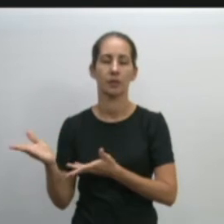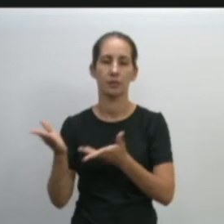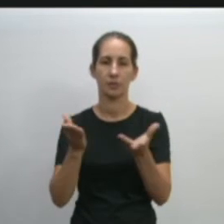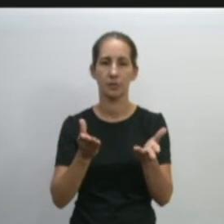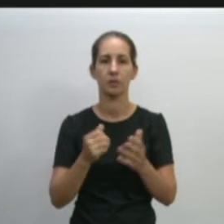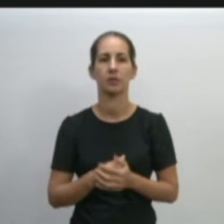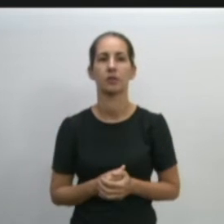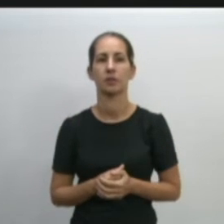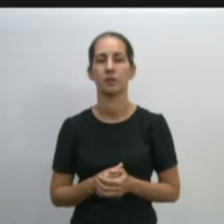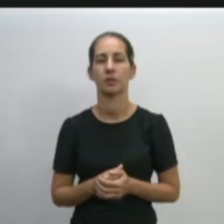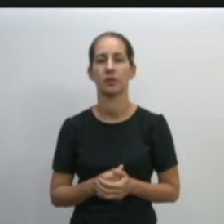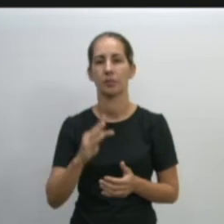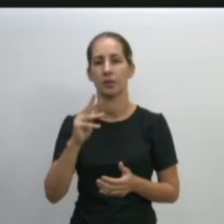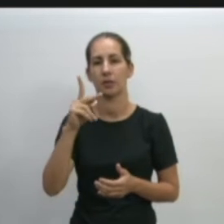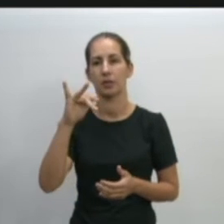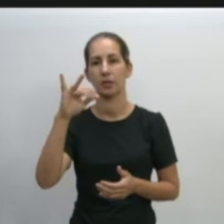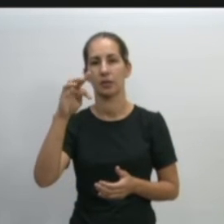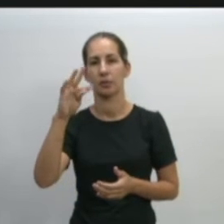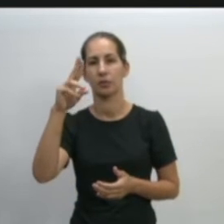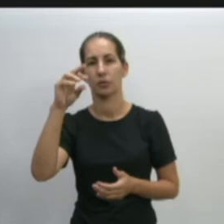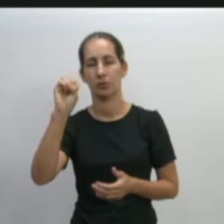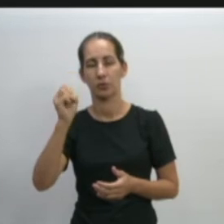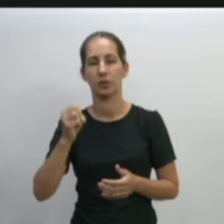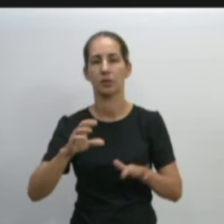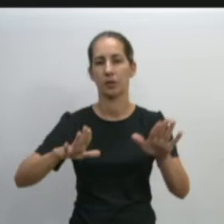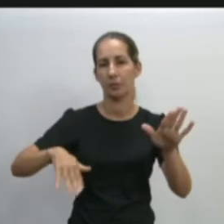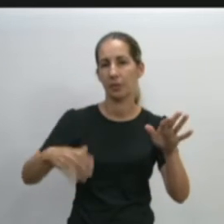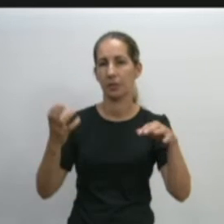na comunidade Brasília Teimosa, na comunidade da Praia do Meio,